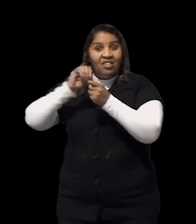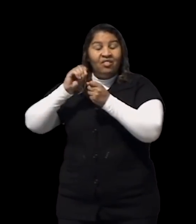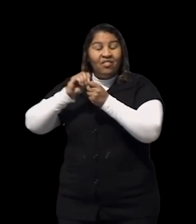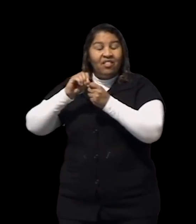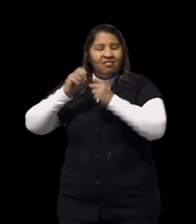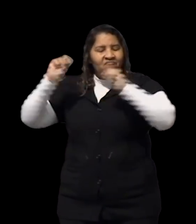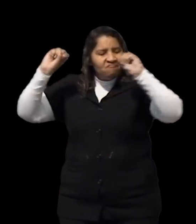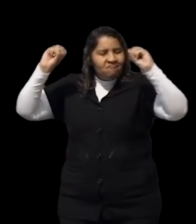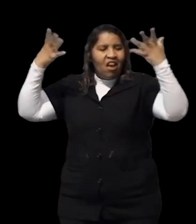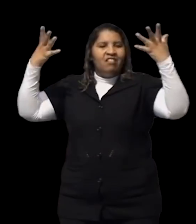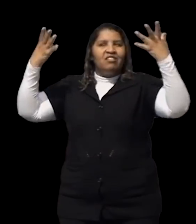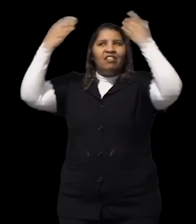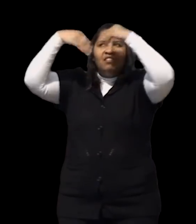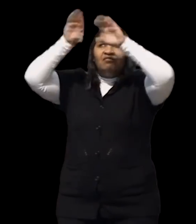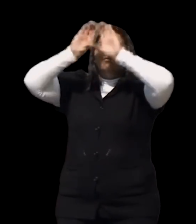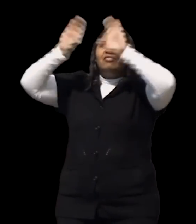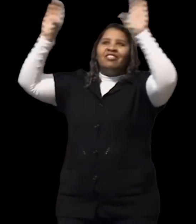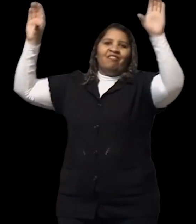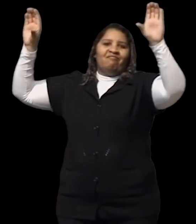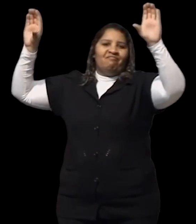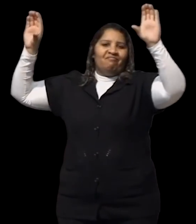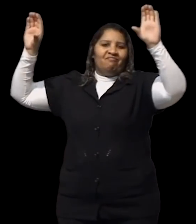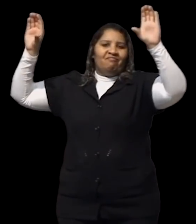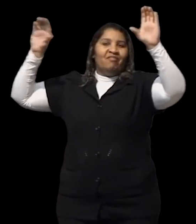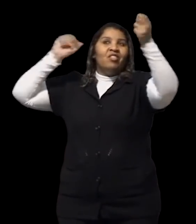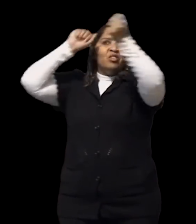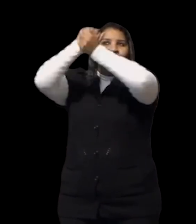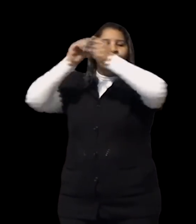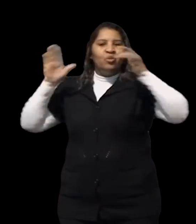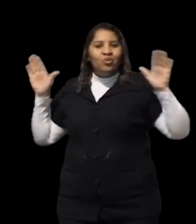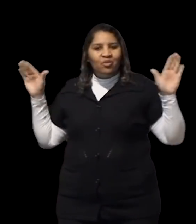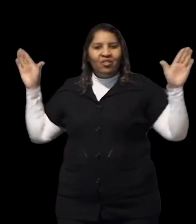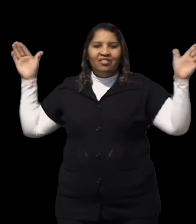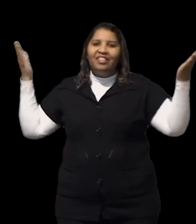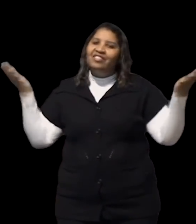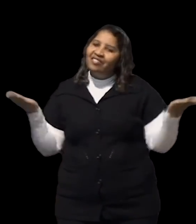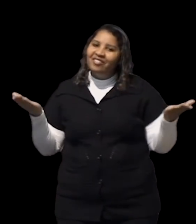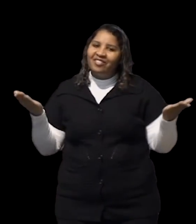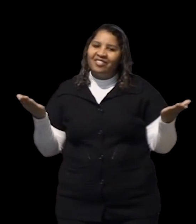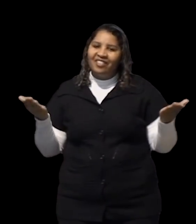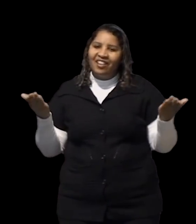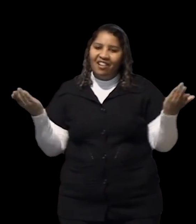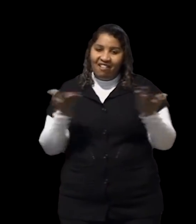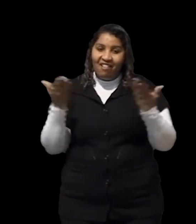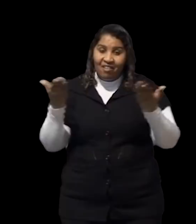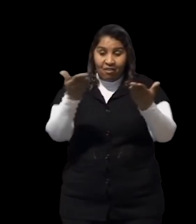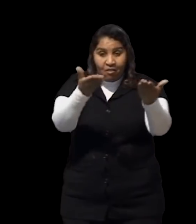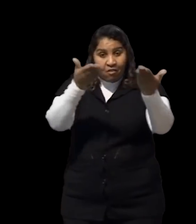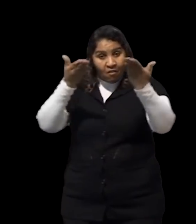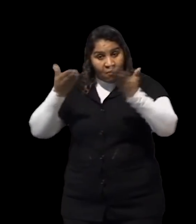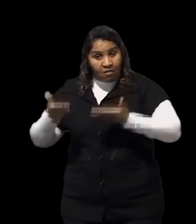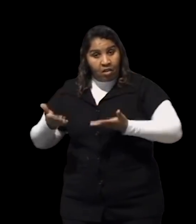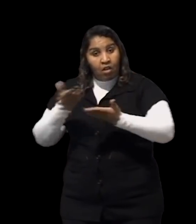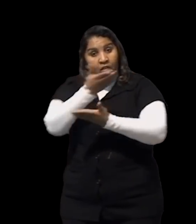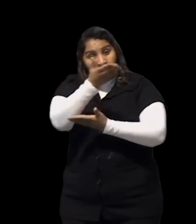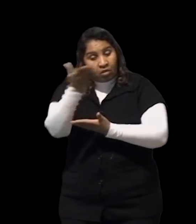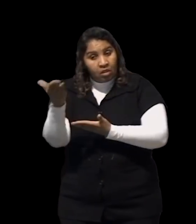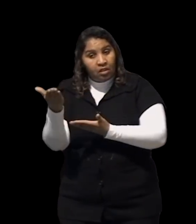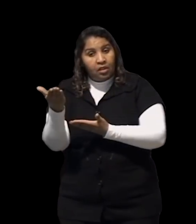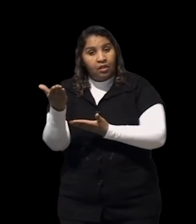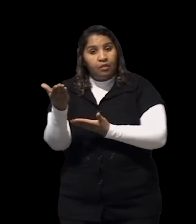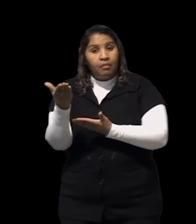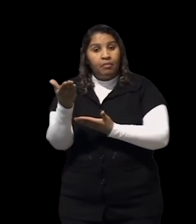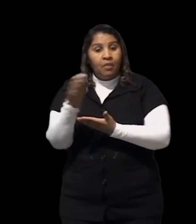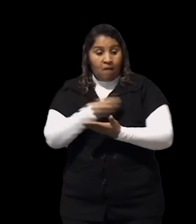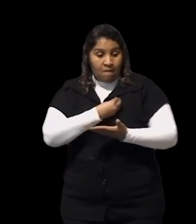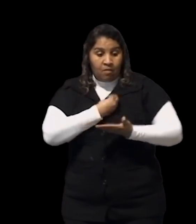entre os anjos e eu quero convidar você para aqui entregue sua vida ao